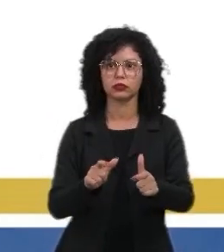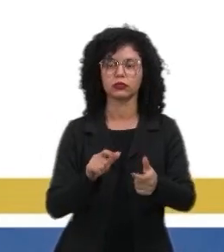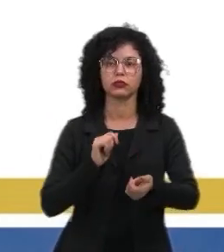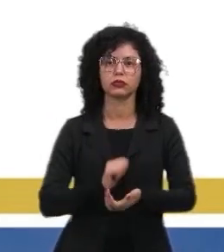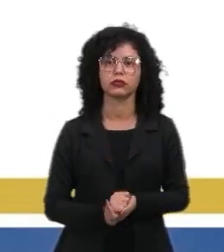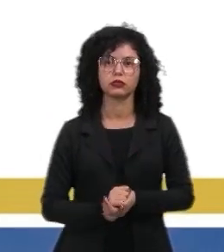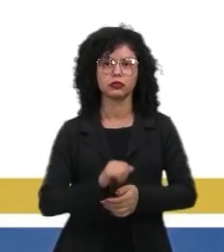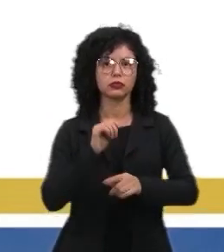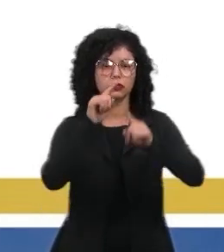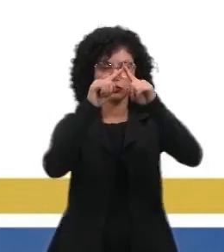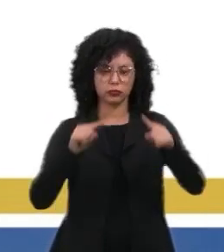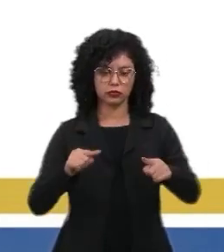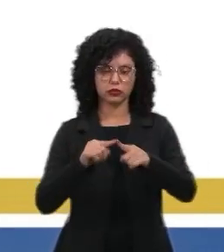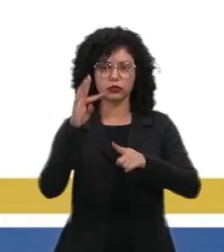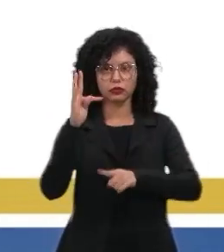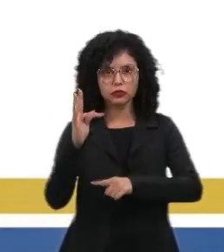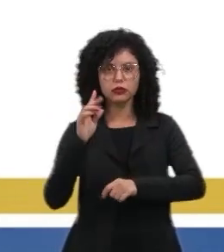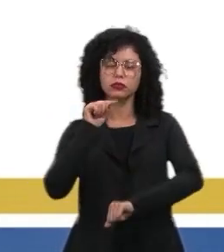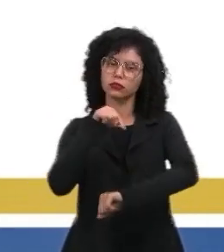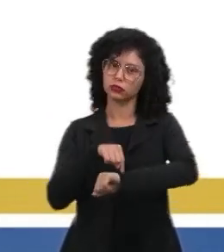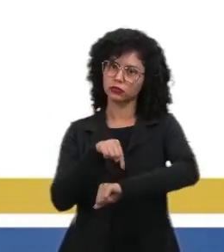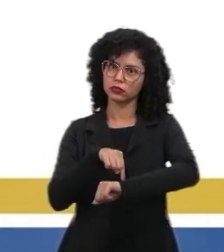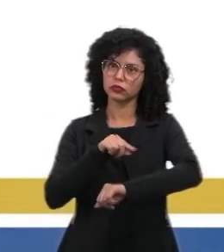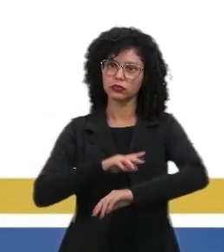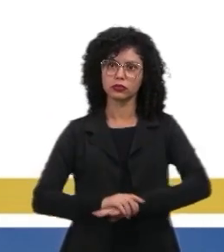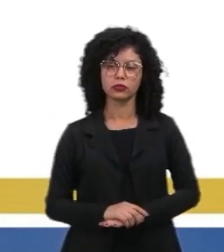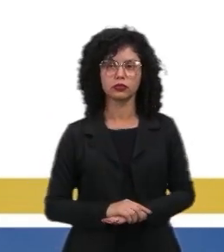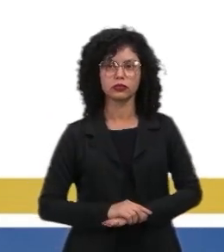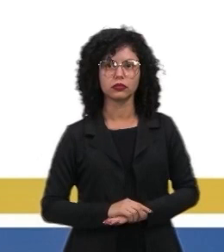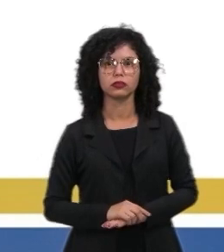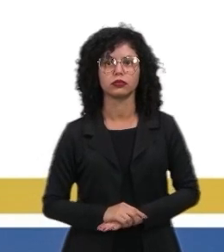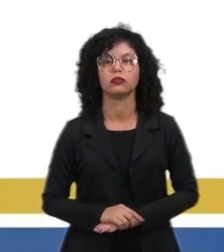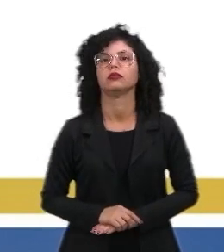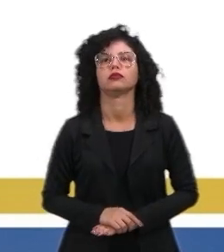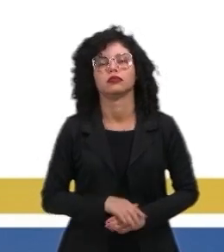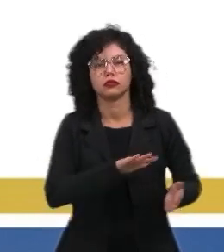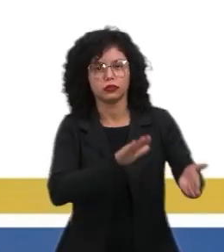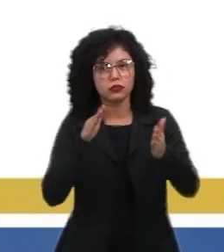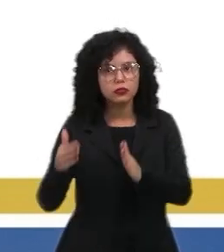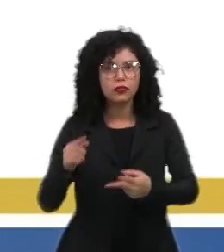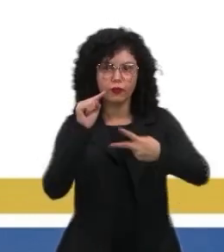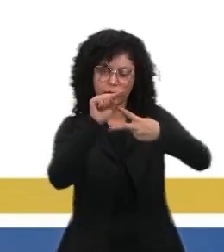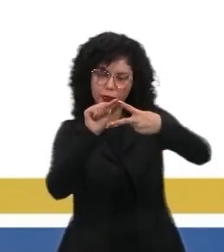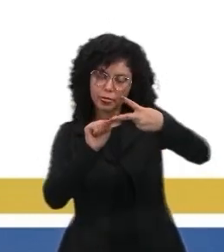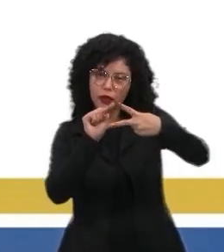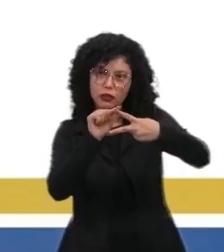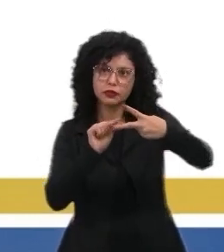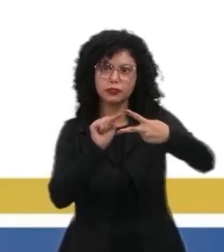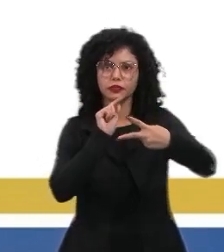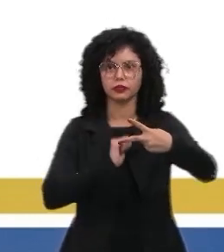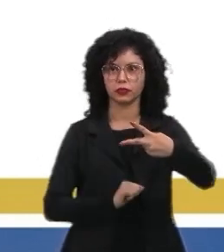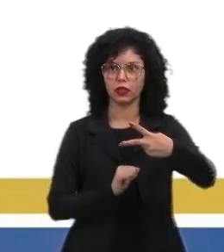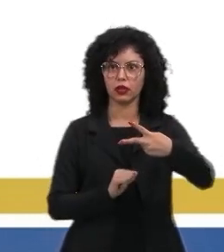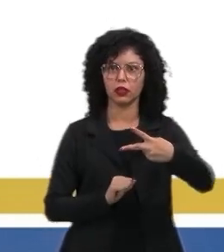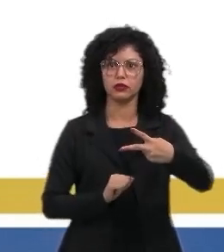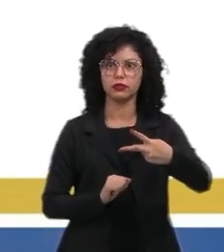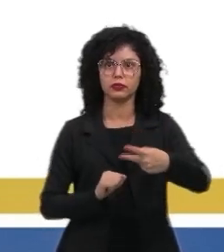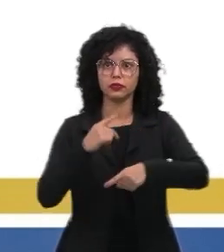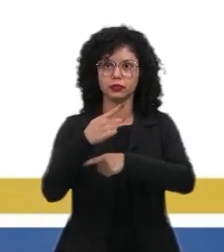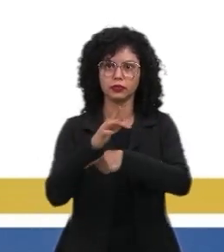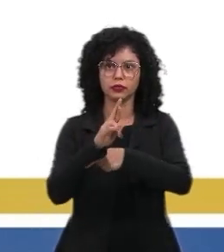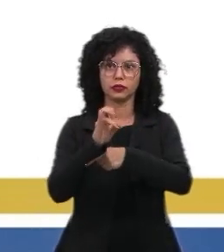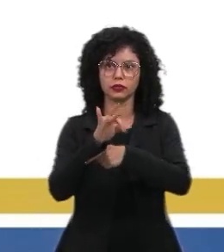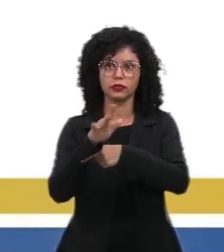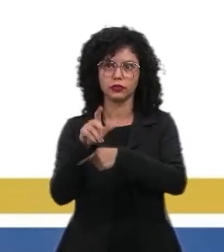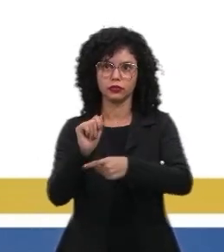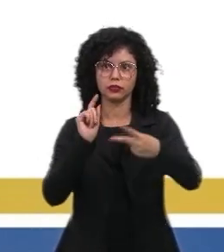percorrido e ΔT representa a variação do tempo. A partir disso, existem dois movimentos, chamado movimento progressivo